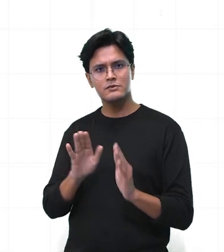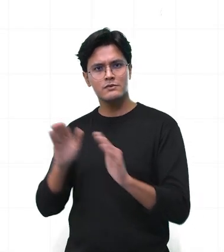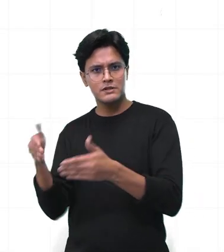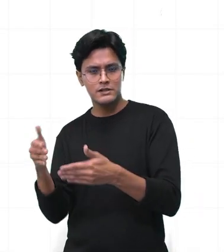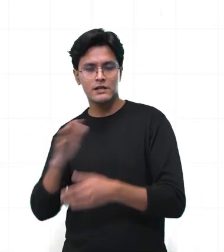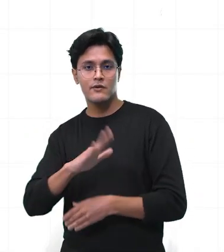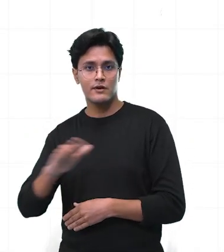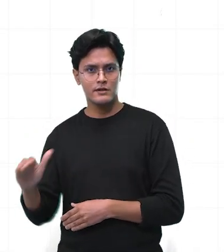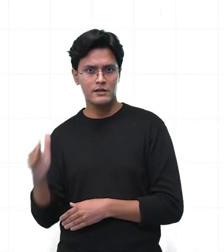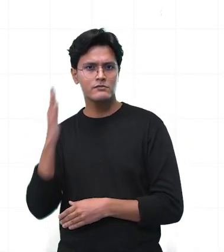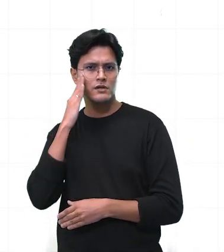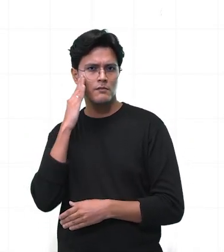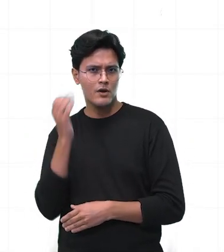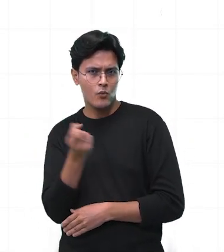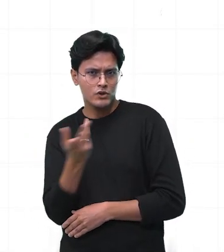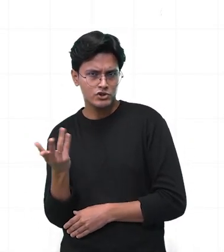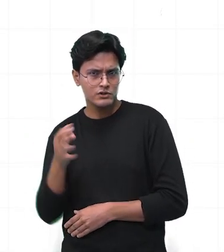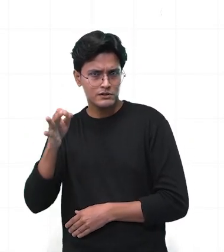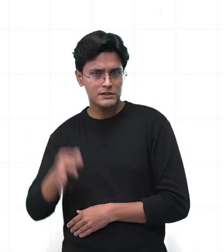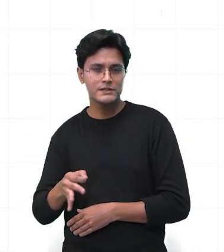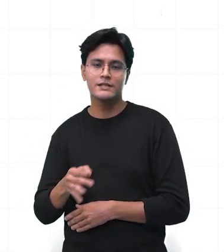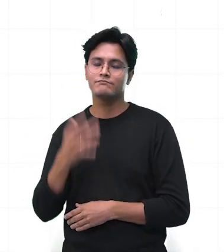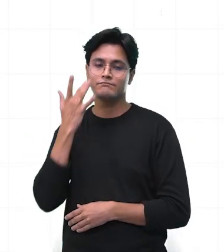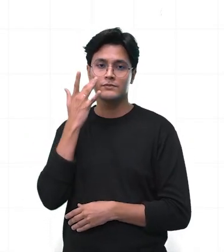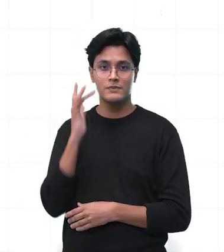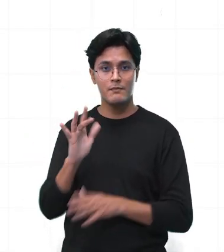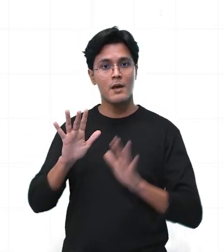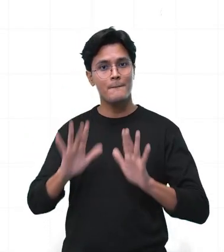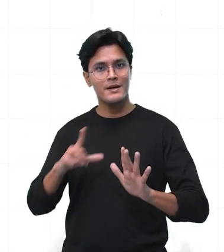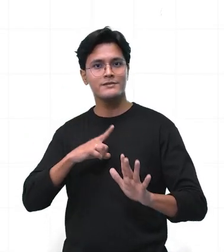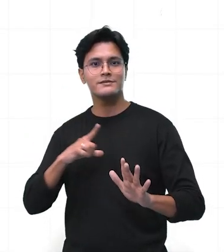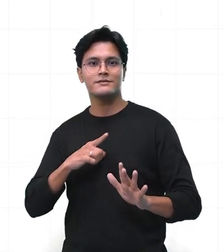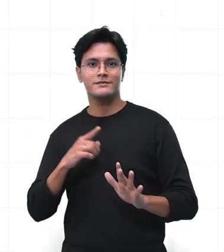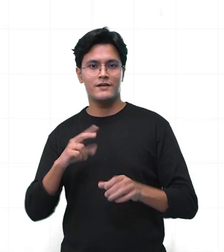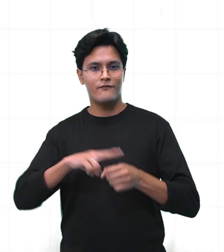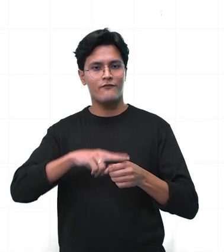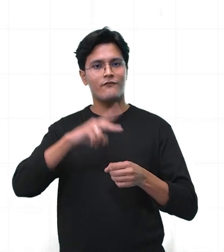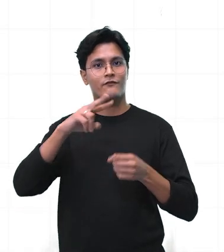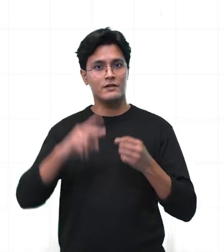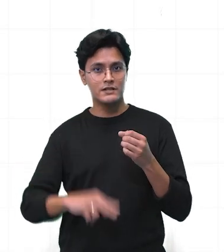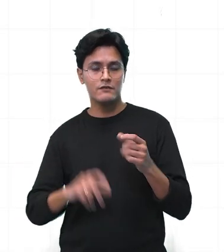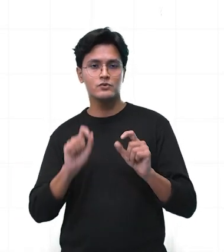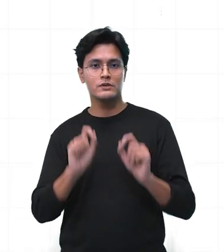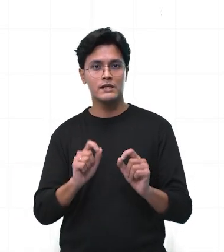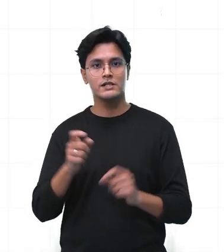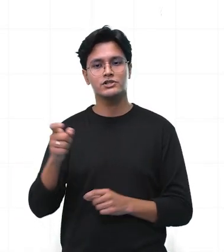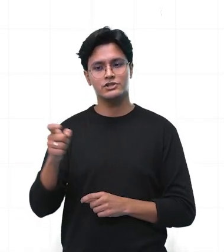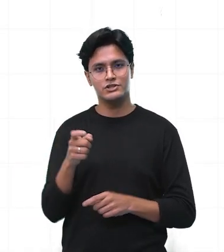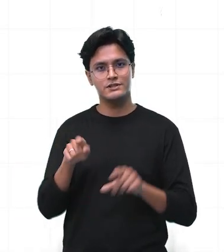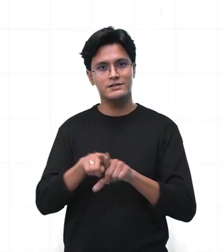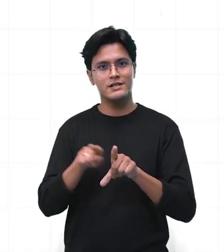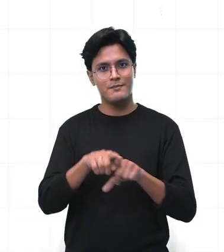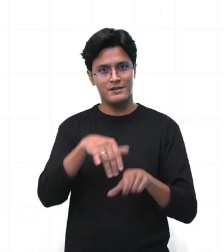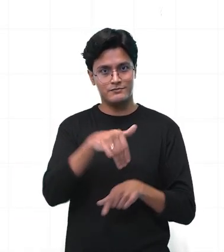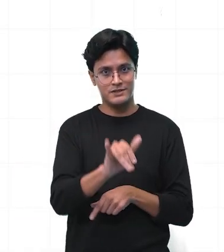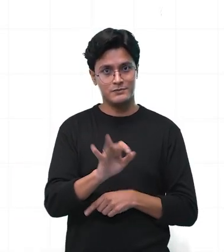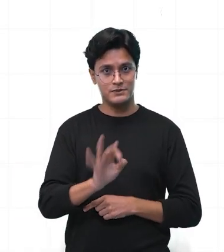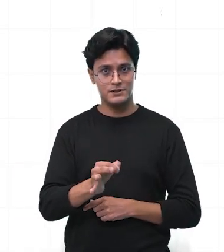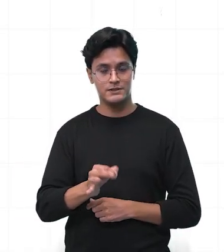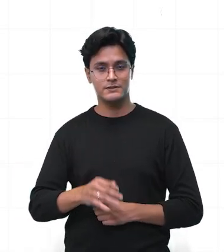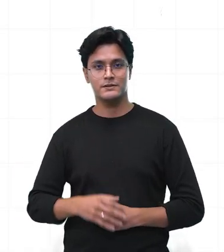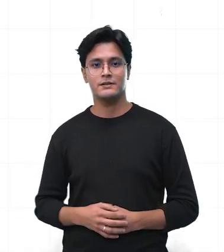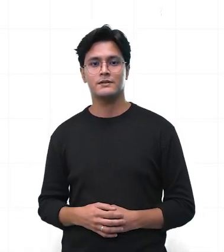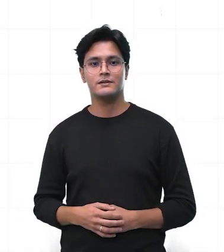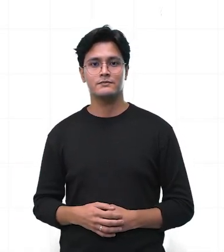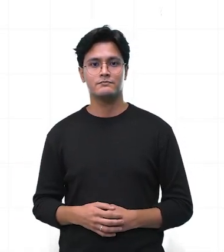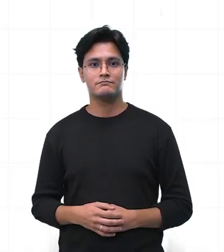Mas ele colocou ali que as variáveis que nós vamos utilizar serão X e Y, certo? E aqui